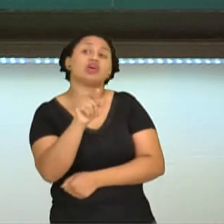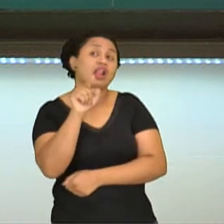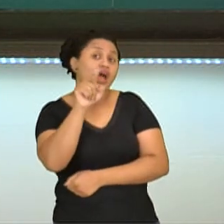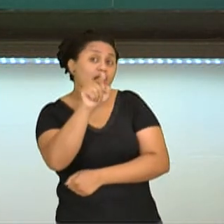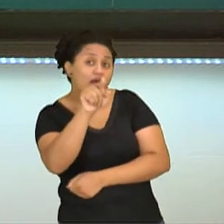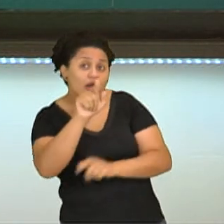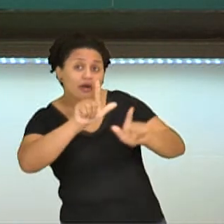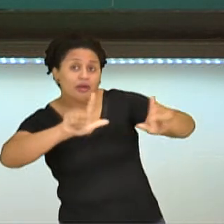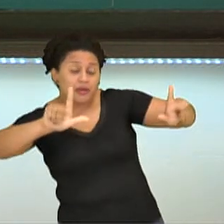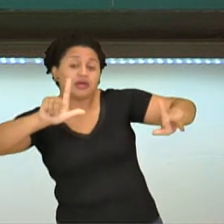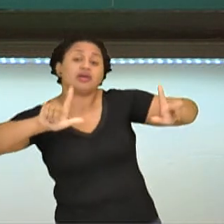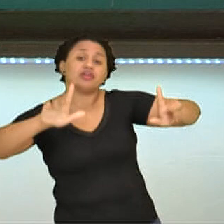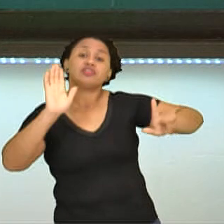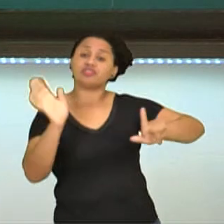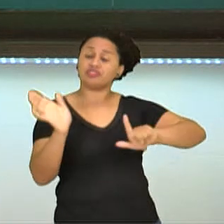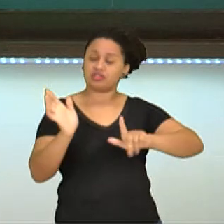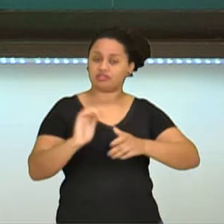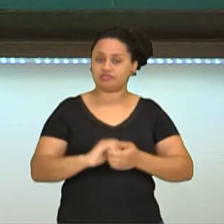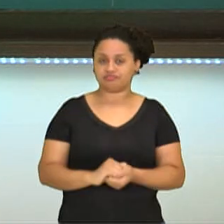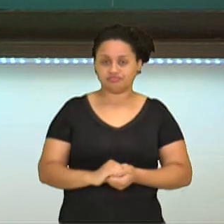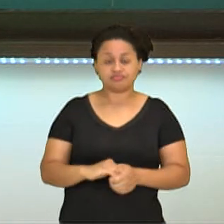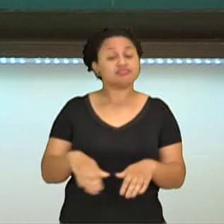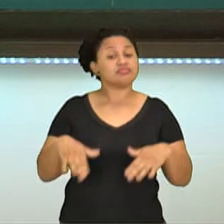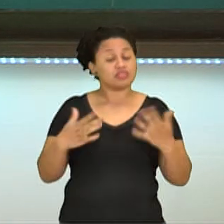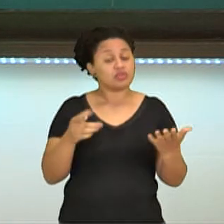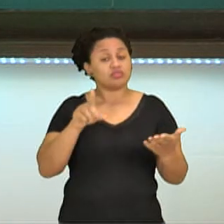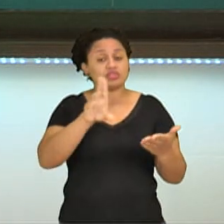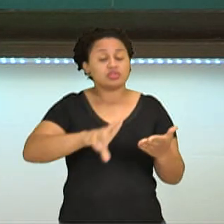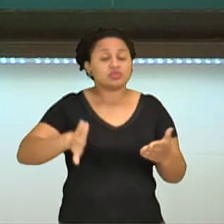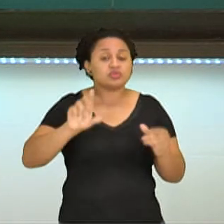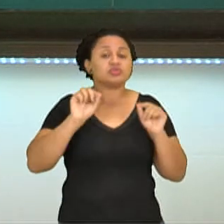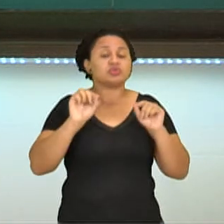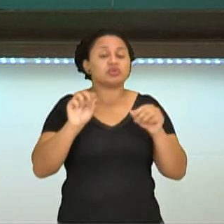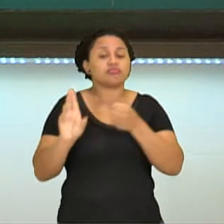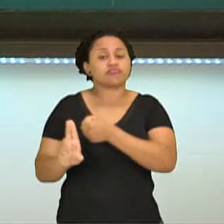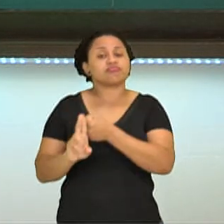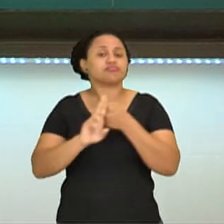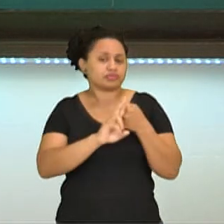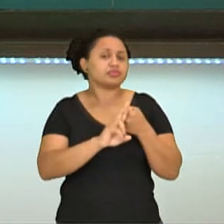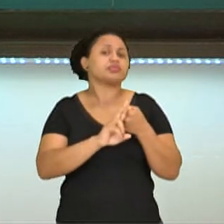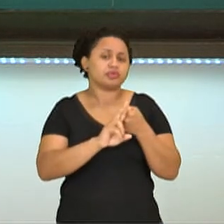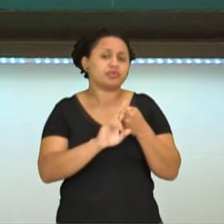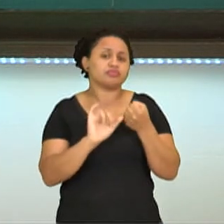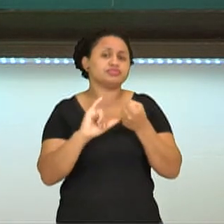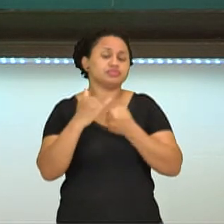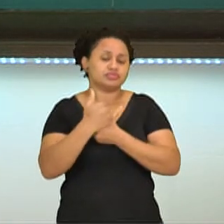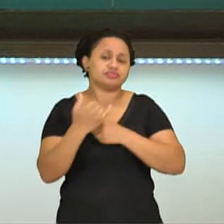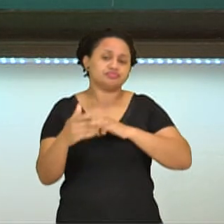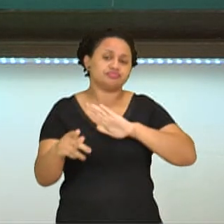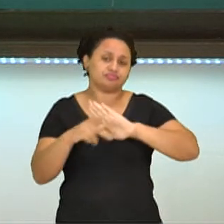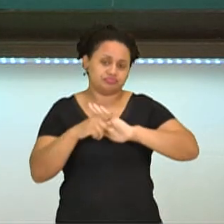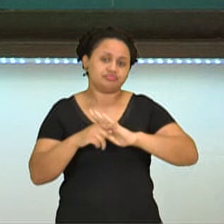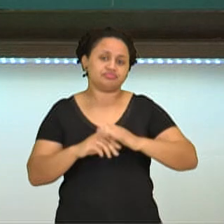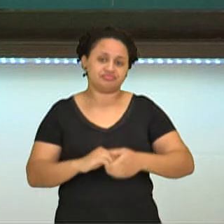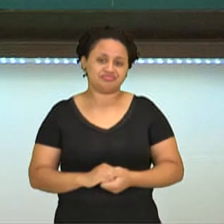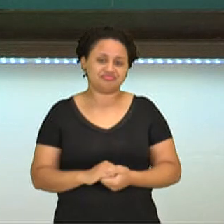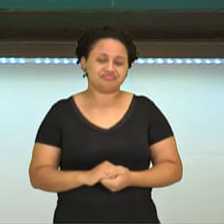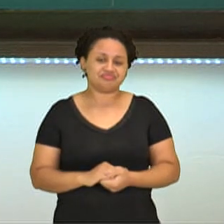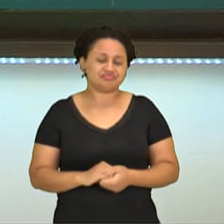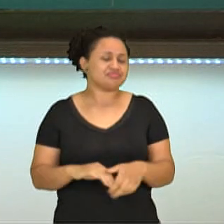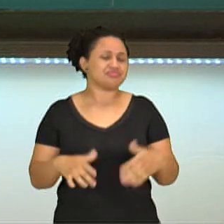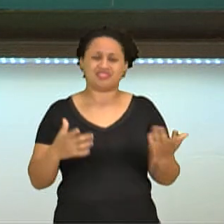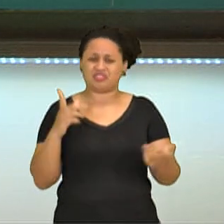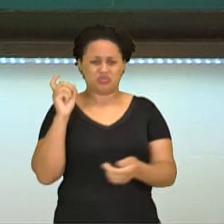apareceu na tela. Olha só, aí você usou já os pronomes adjetivos possessivos. Então